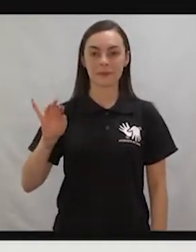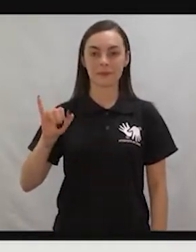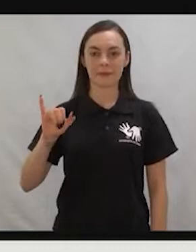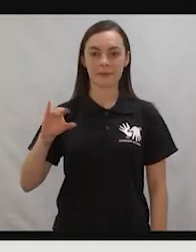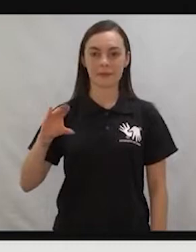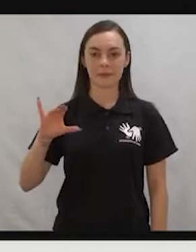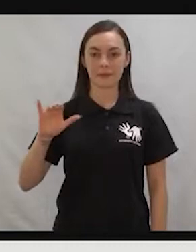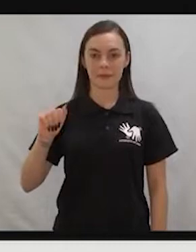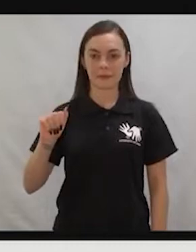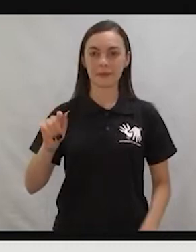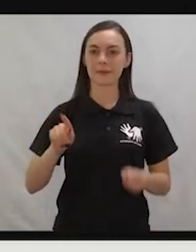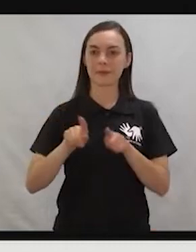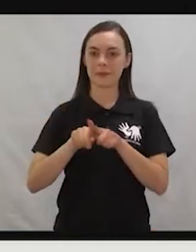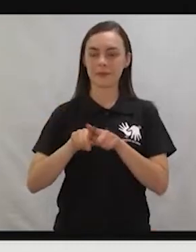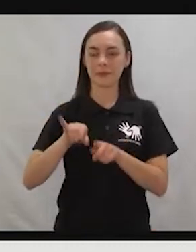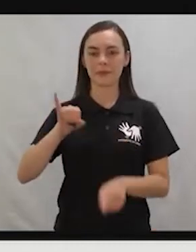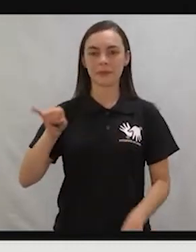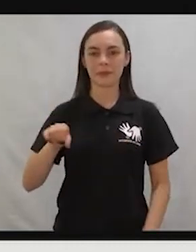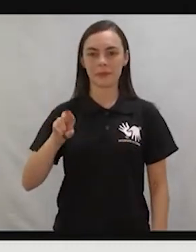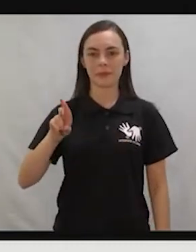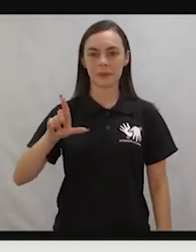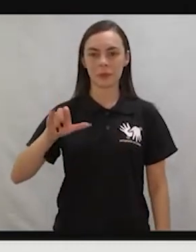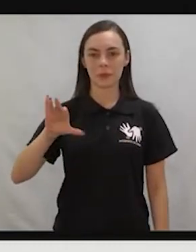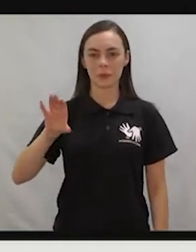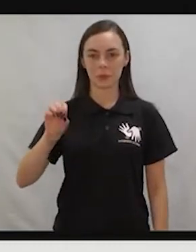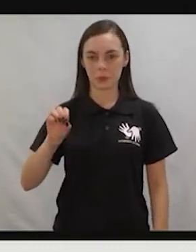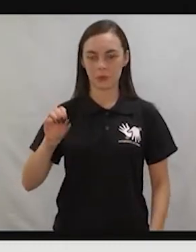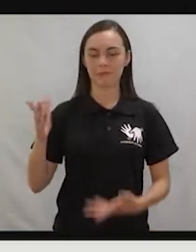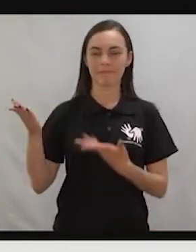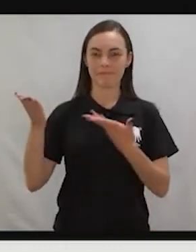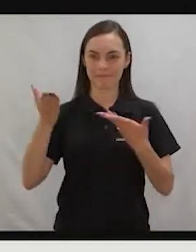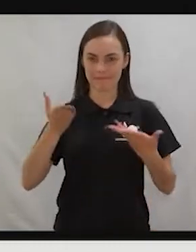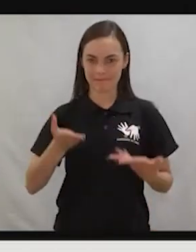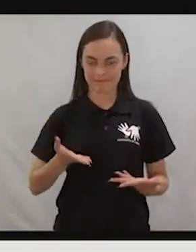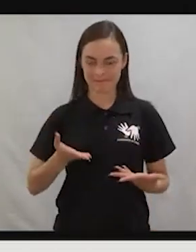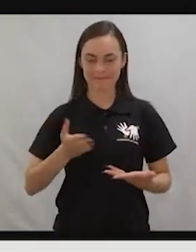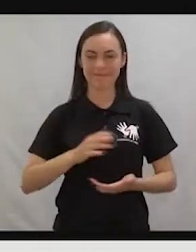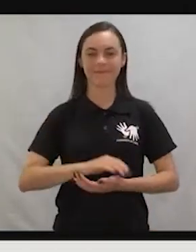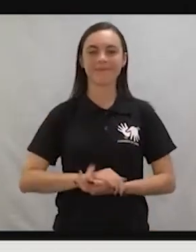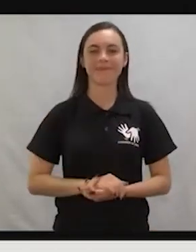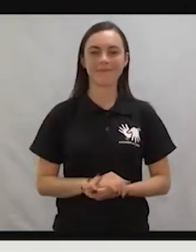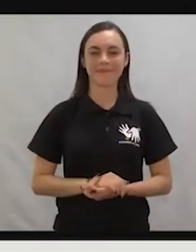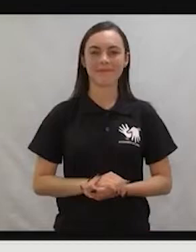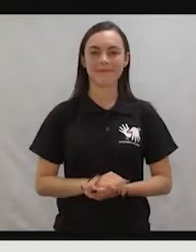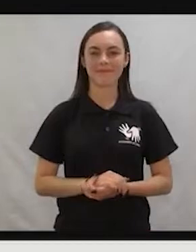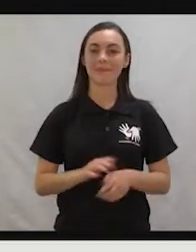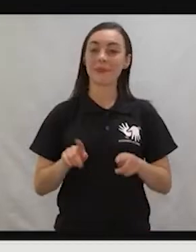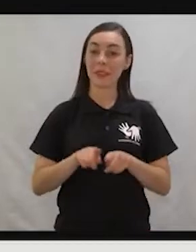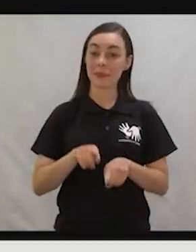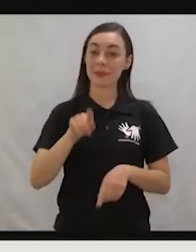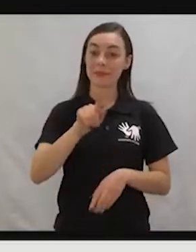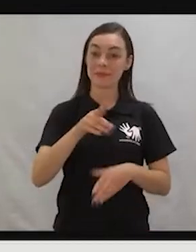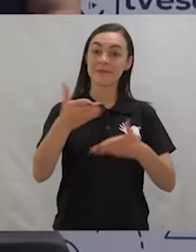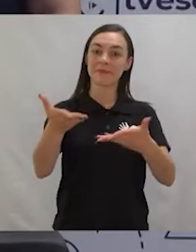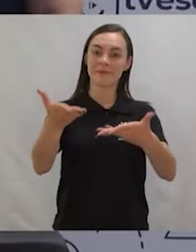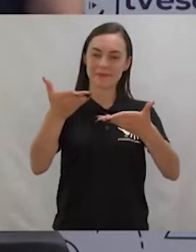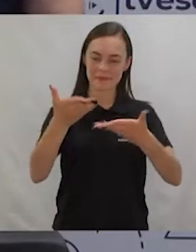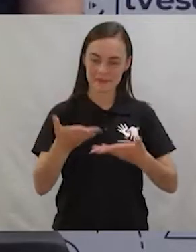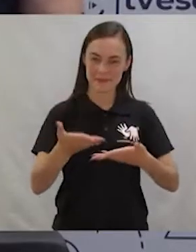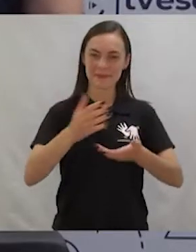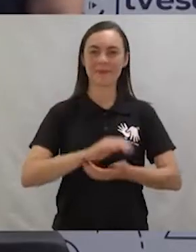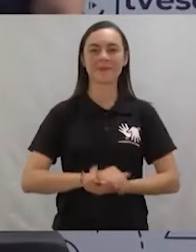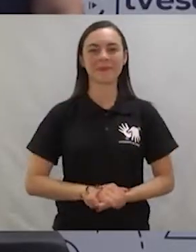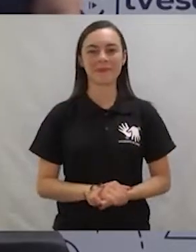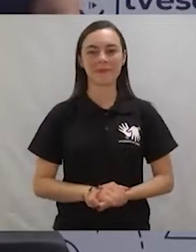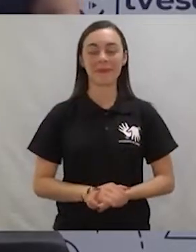Letícia e o Júlio. Sejam bem-vindos para a nossa aula. Muito bem-vindos, assim como vocês, tá? E